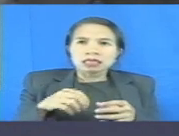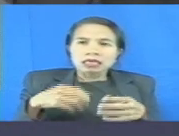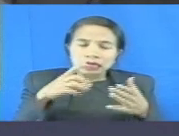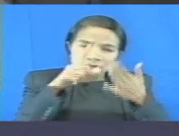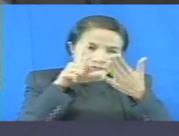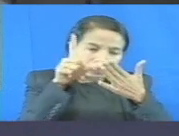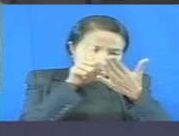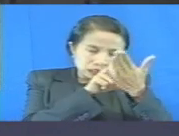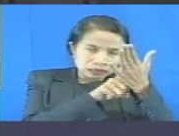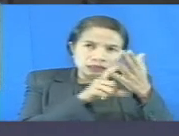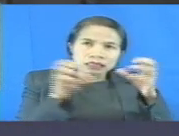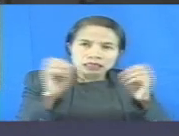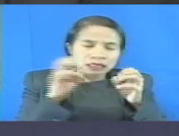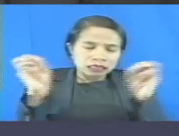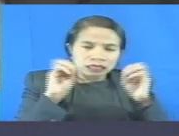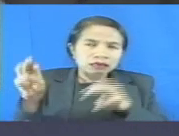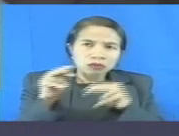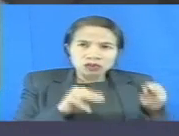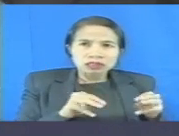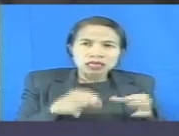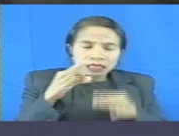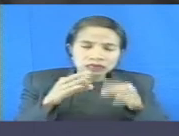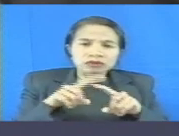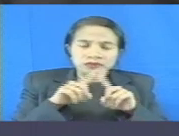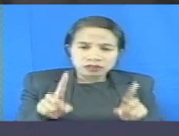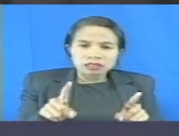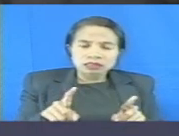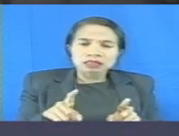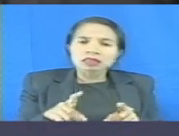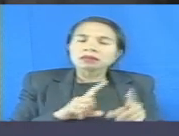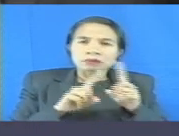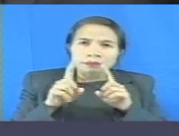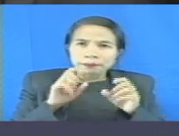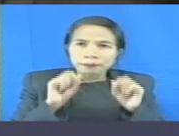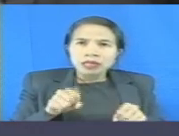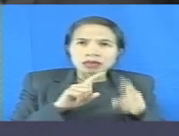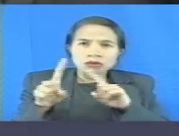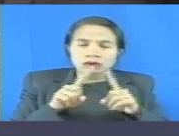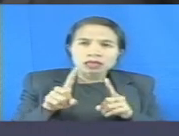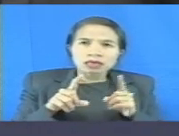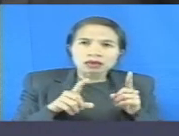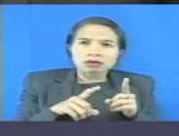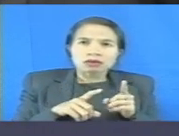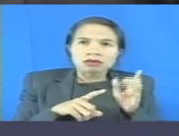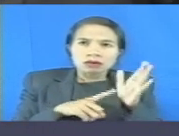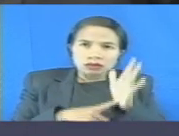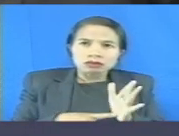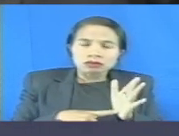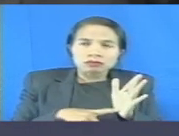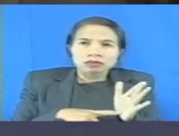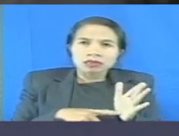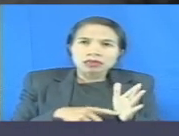bai bai foreign la ya aumenta Nebe kari ki ia diferensa roma fu hatena ai faiza au mai ho diretura ai faiza ho